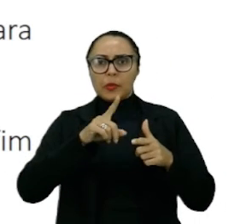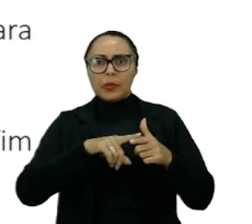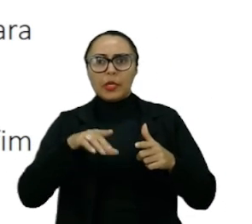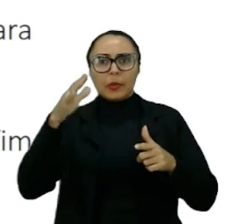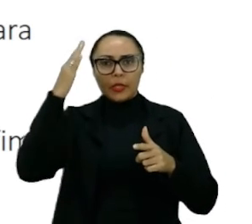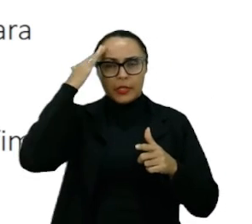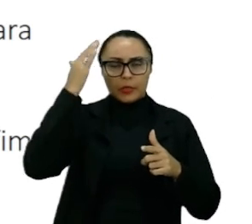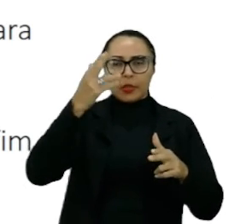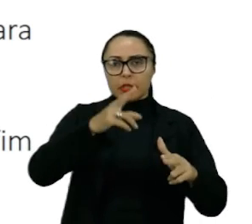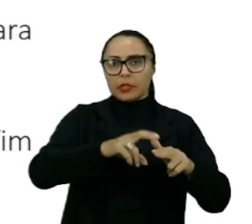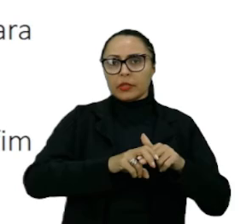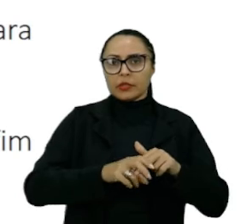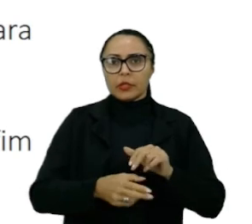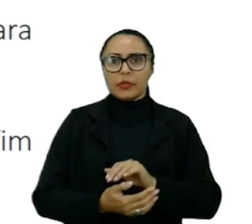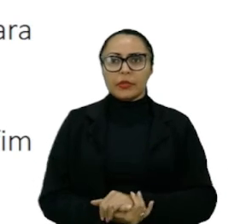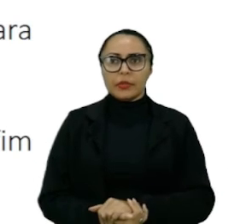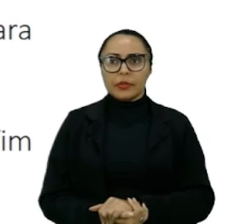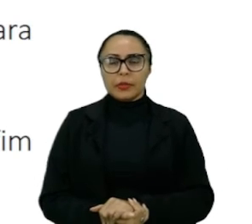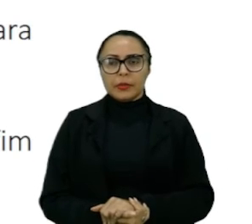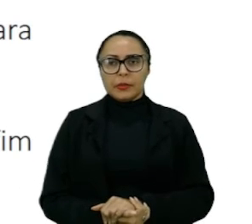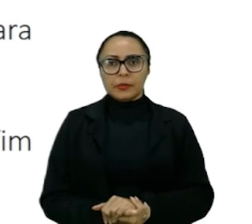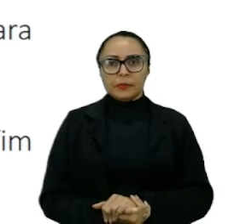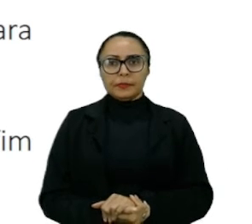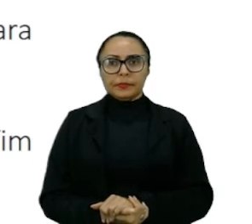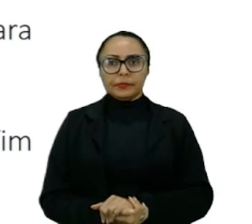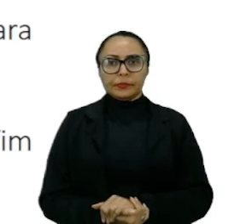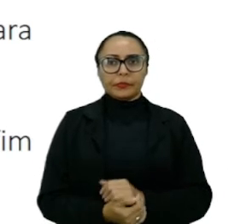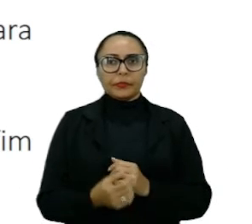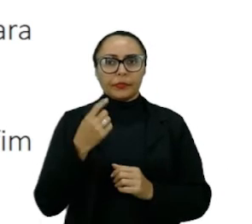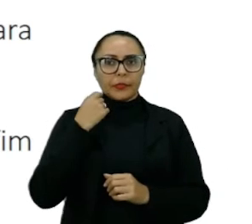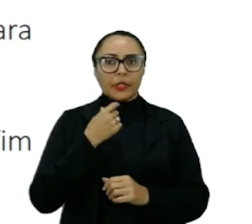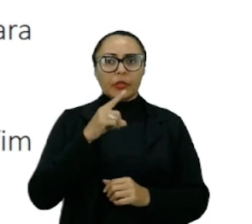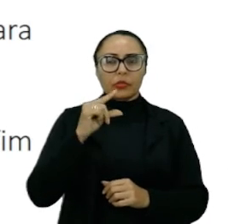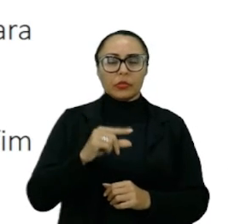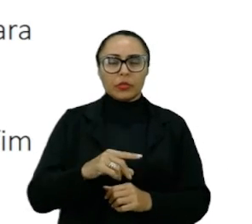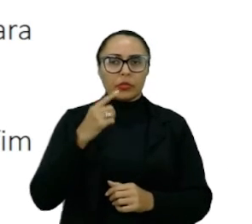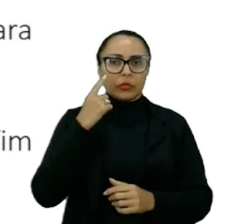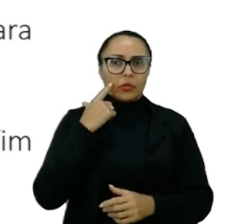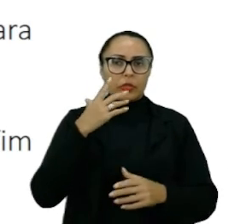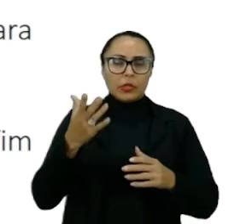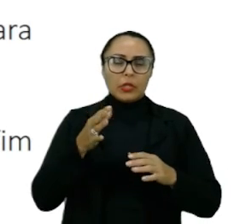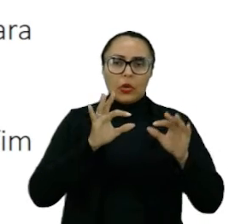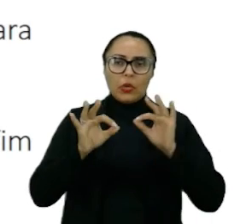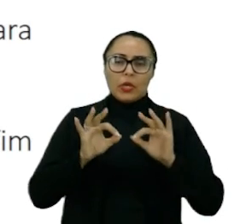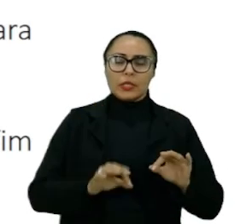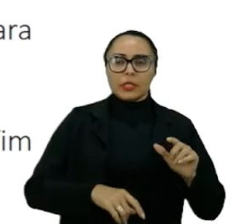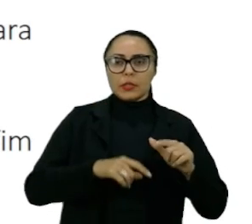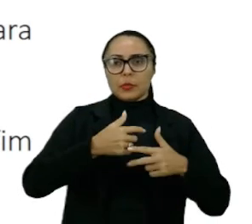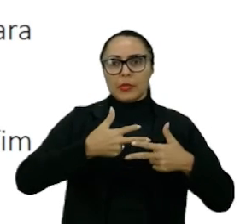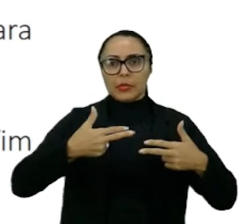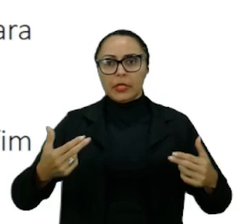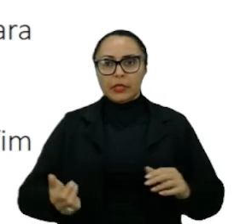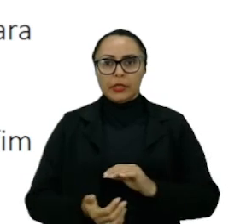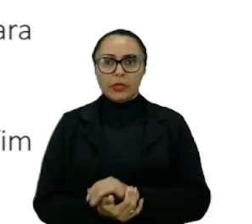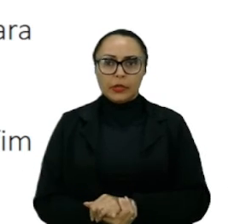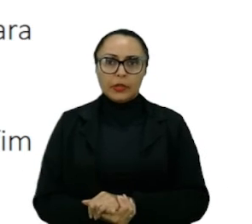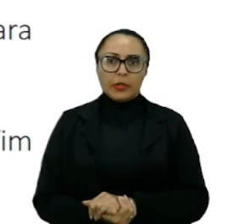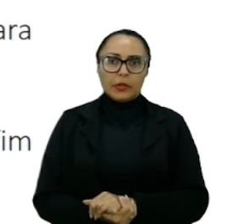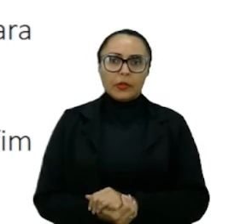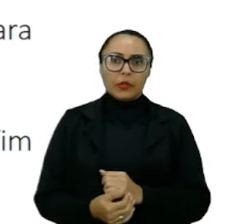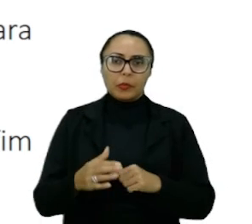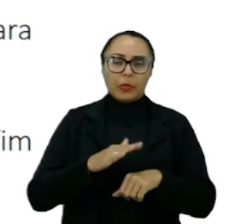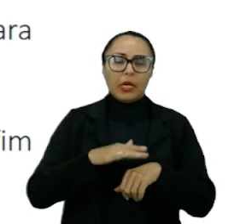causas, redução dos índices de falhas no manuseio de materiais, para gerar maior agilidade na